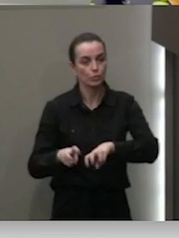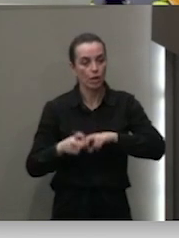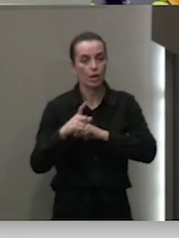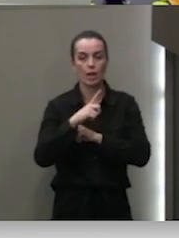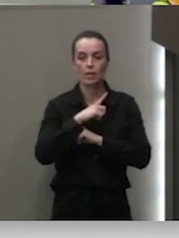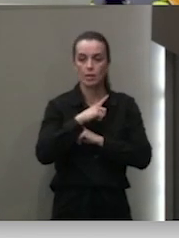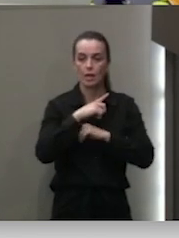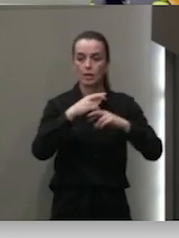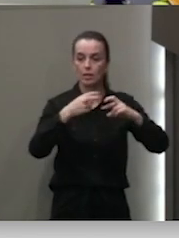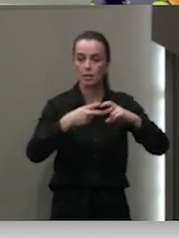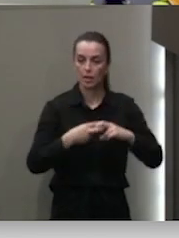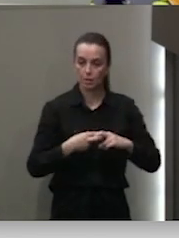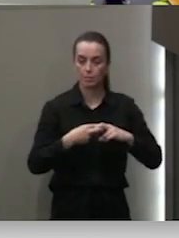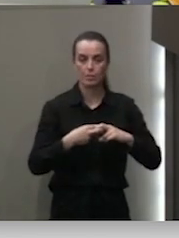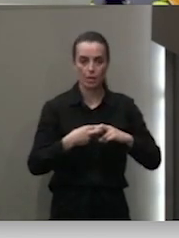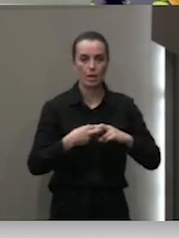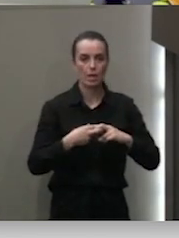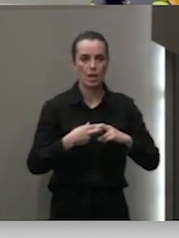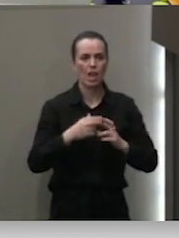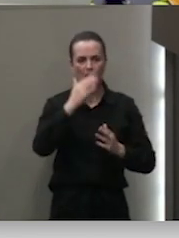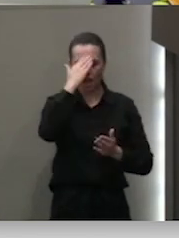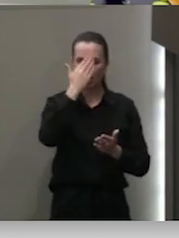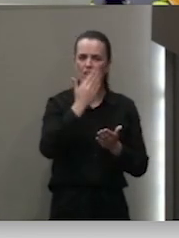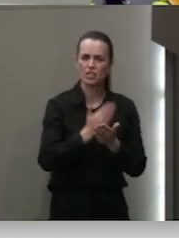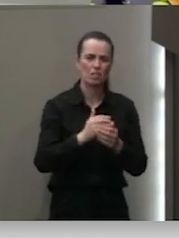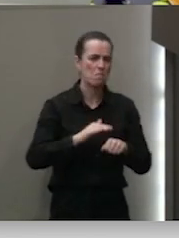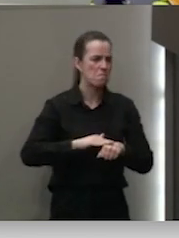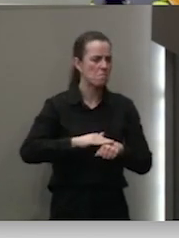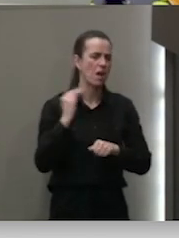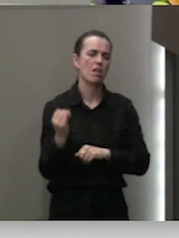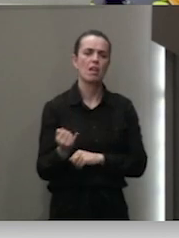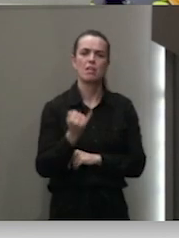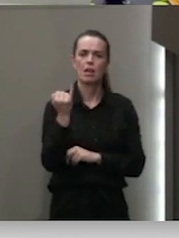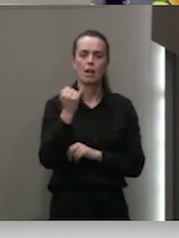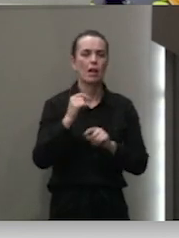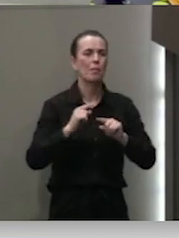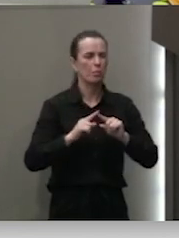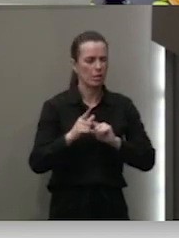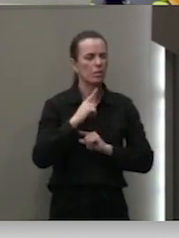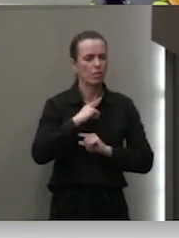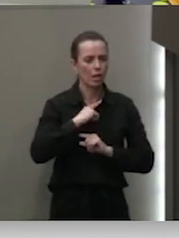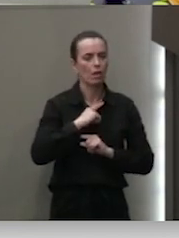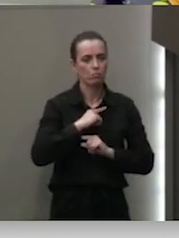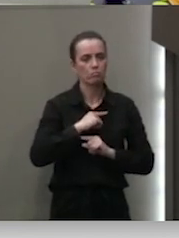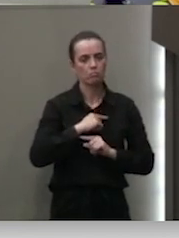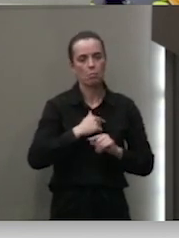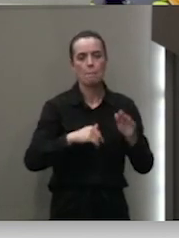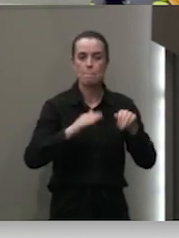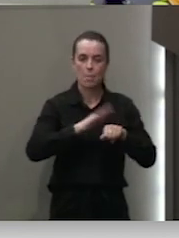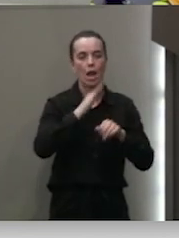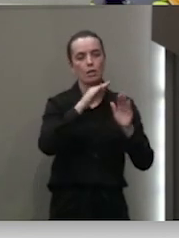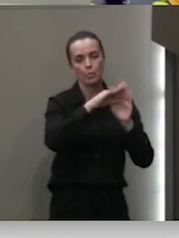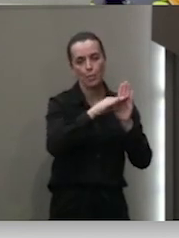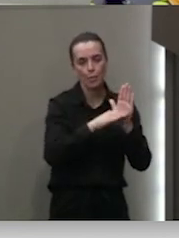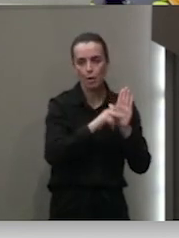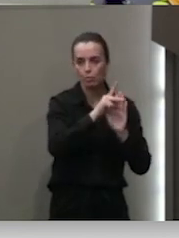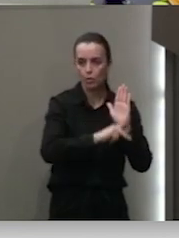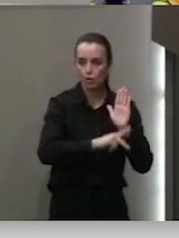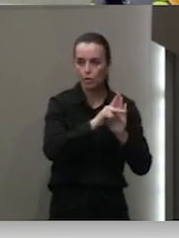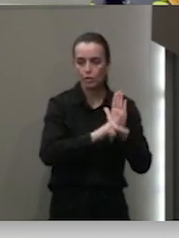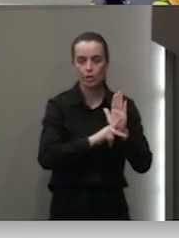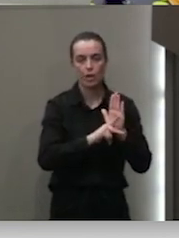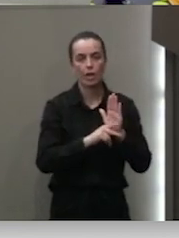bit é o certamente o projeto mais importante mas nós temos mais uma dezena de projetos que foram realizados lá